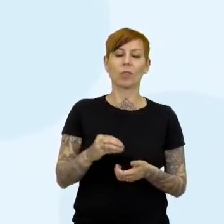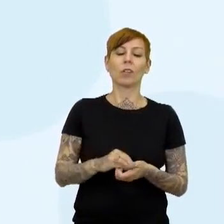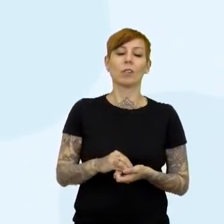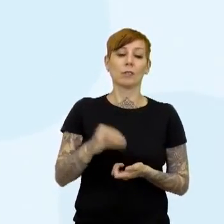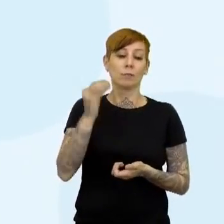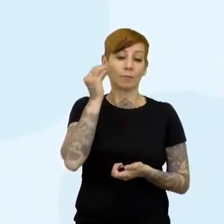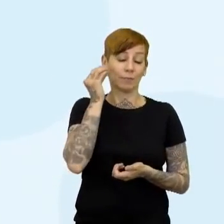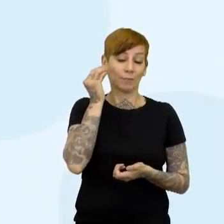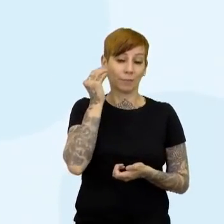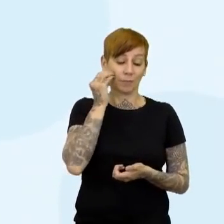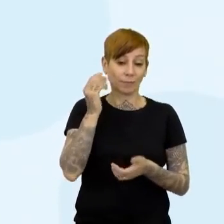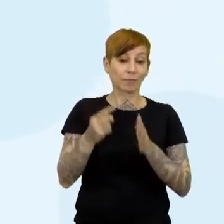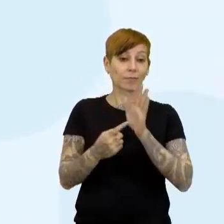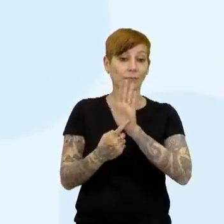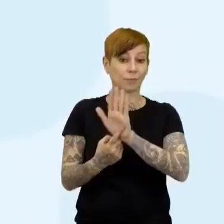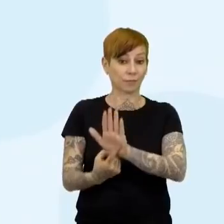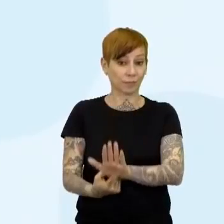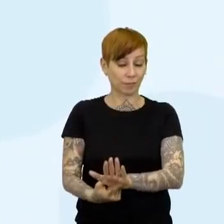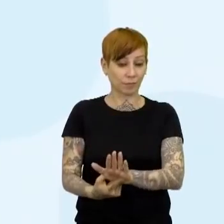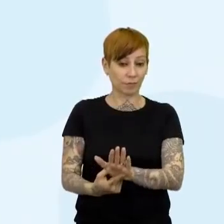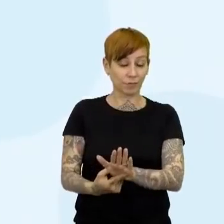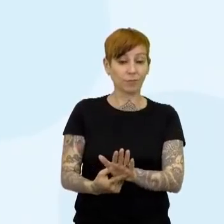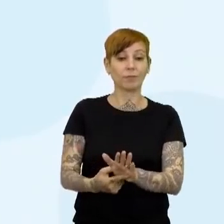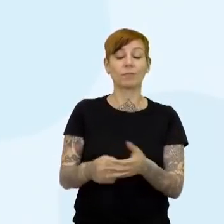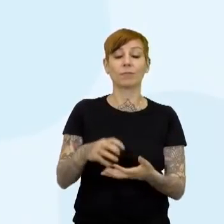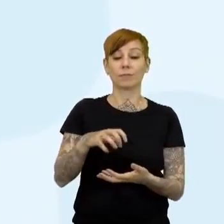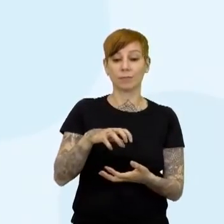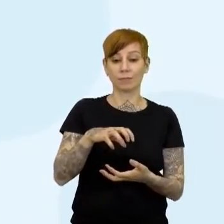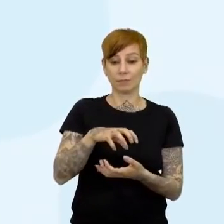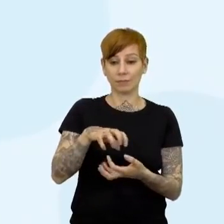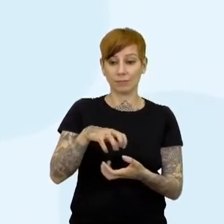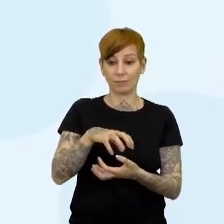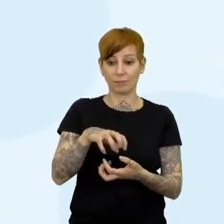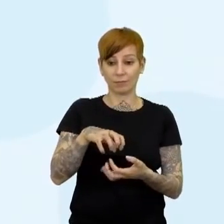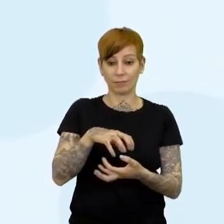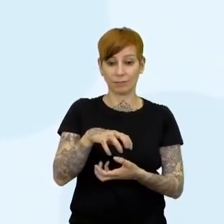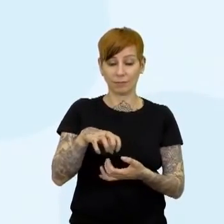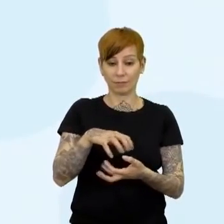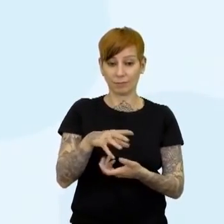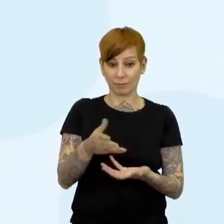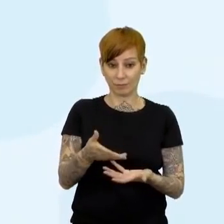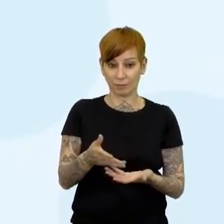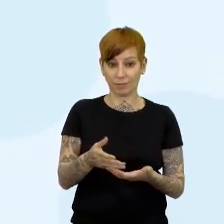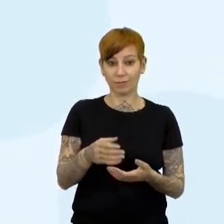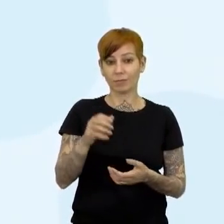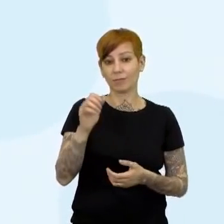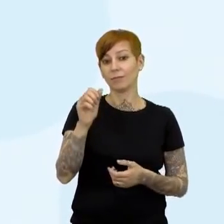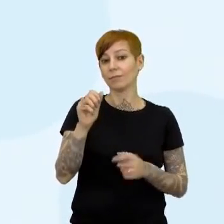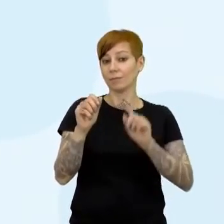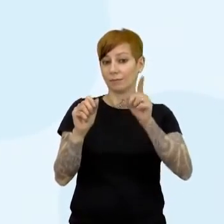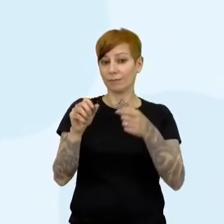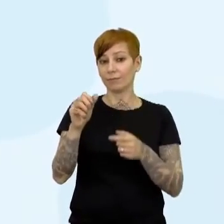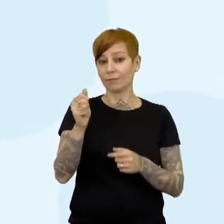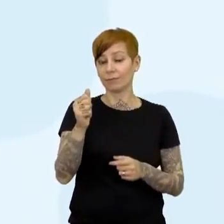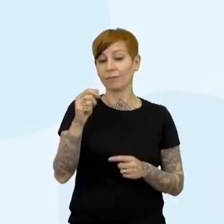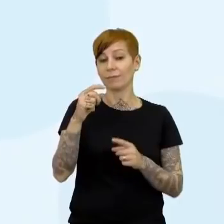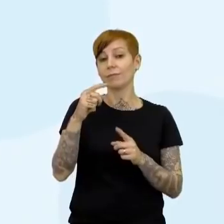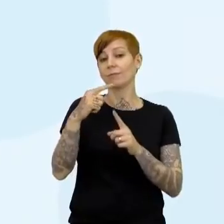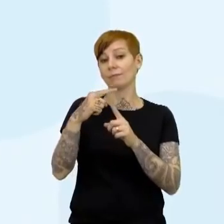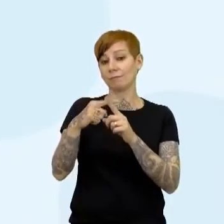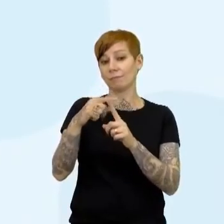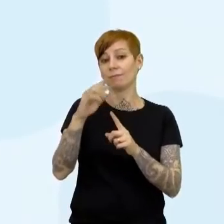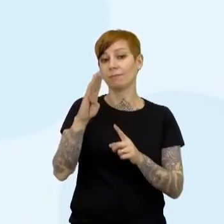geometricamente esses produtos ó aqui é a + b elevado ao quadrado a